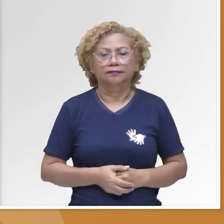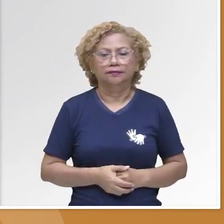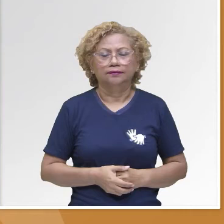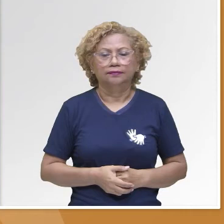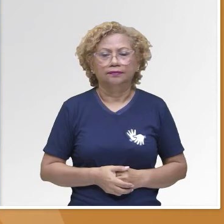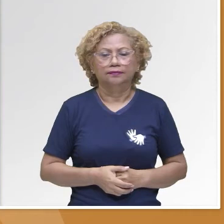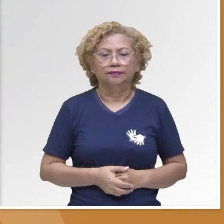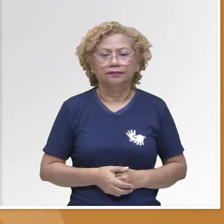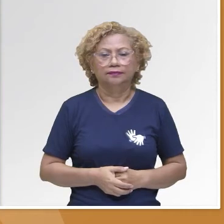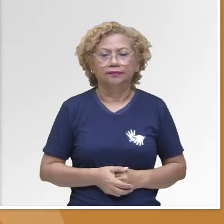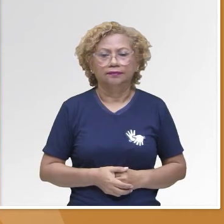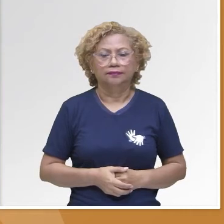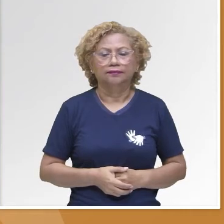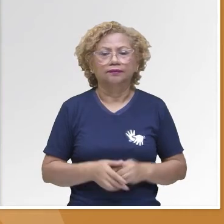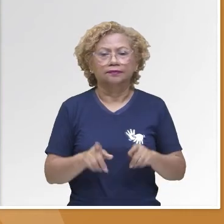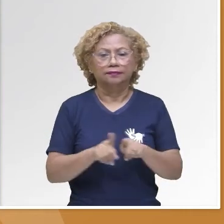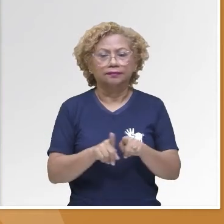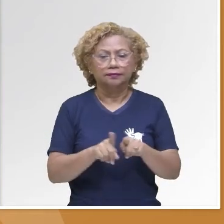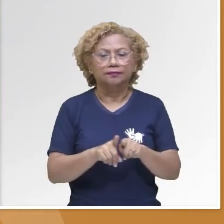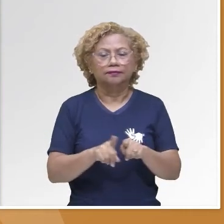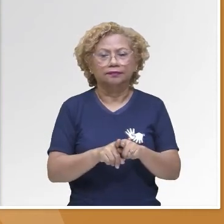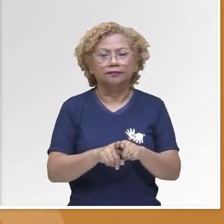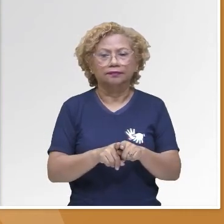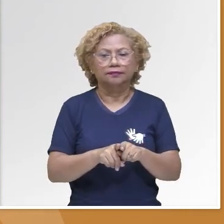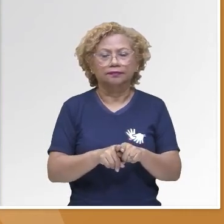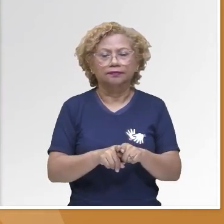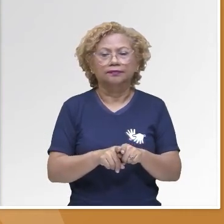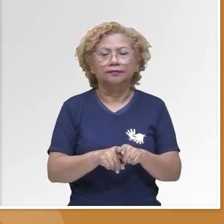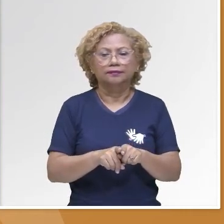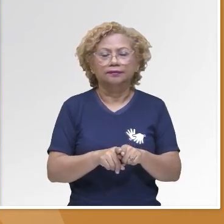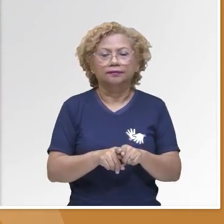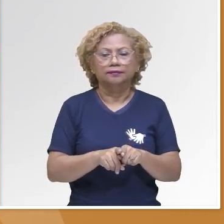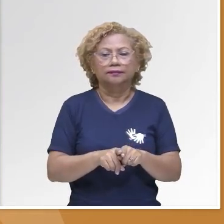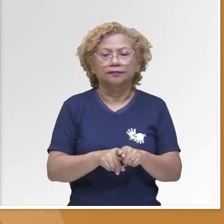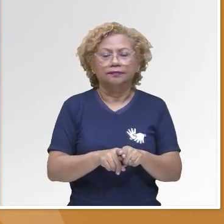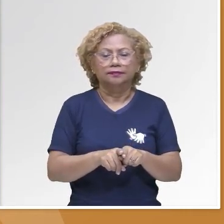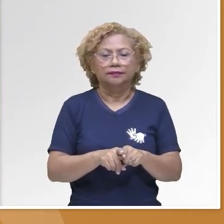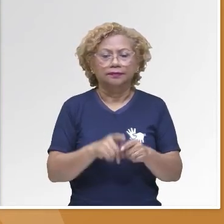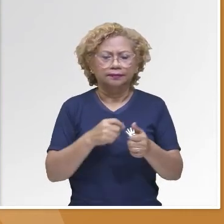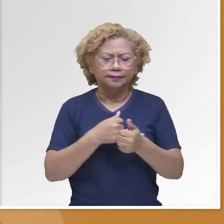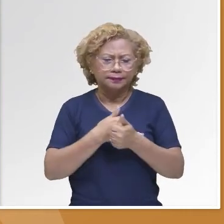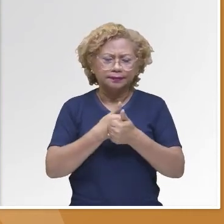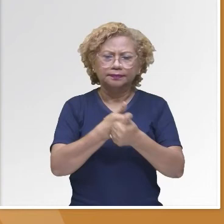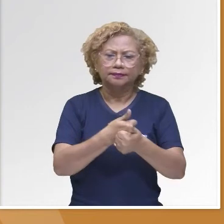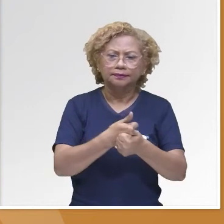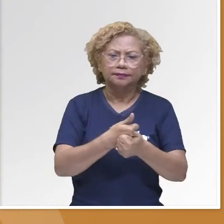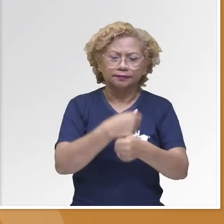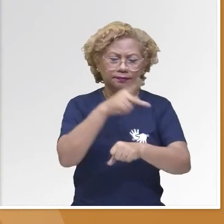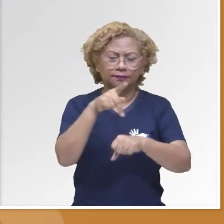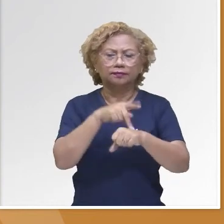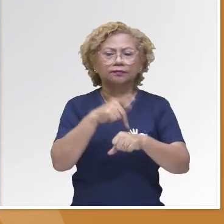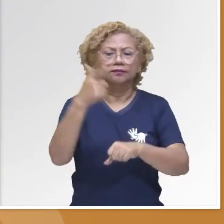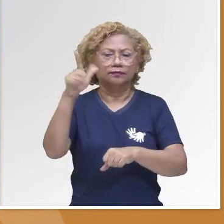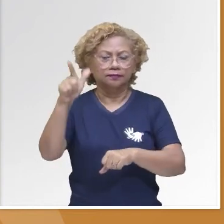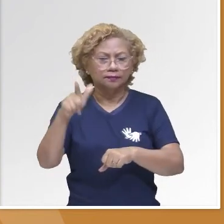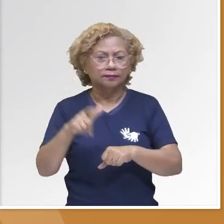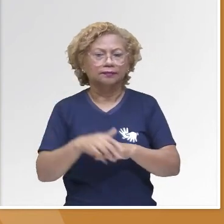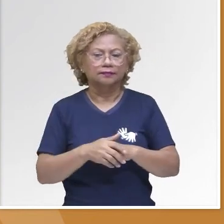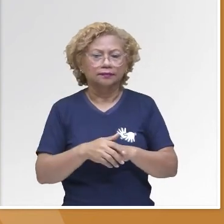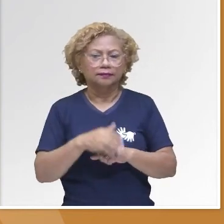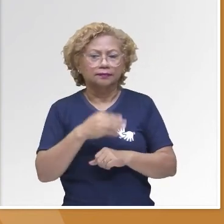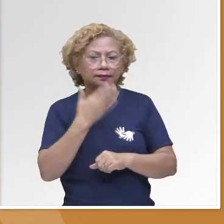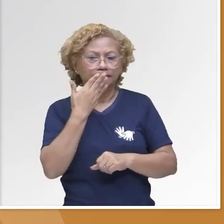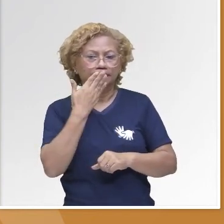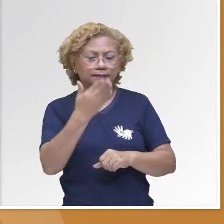tanto que também chegou um momento que os países vizinhos, né, as áreas ali vizinhas também foram